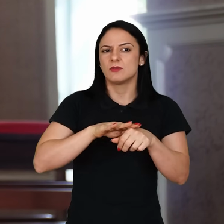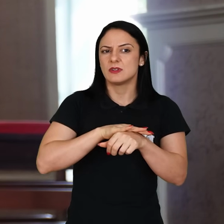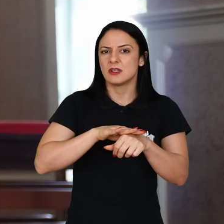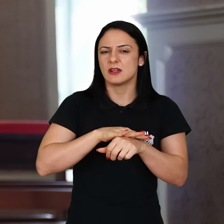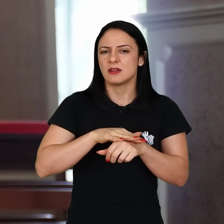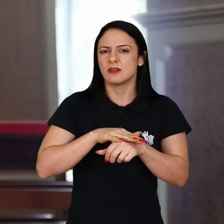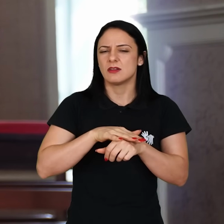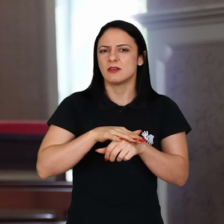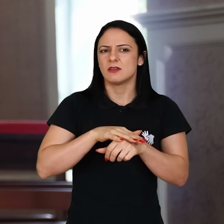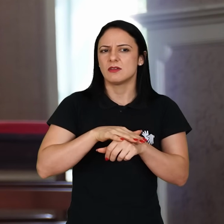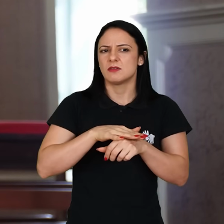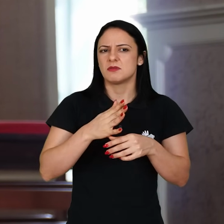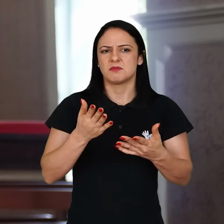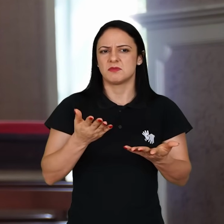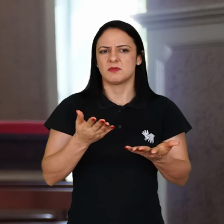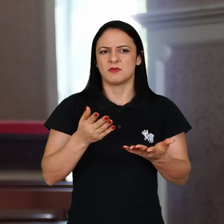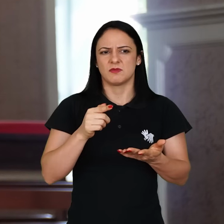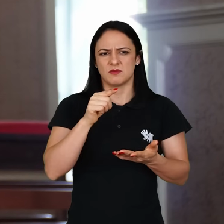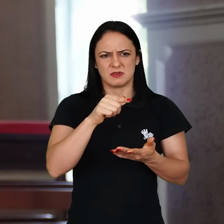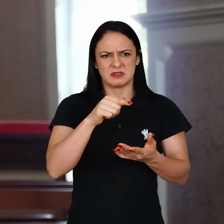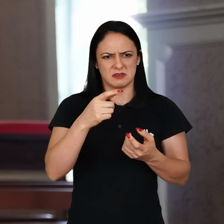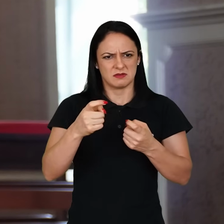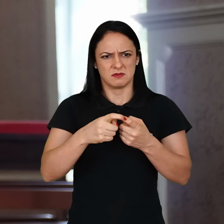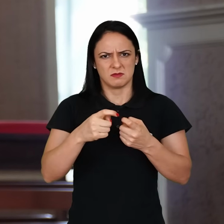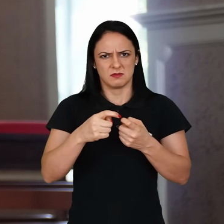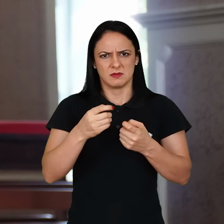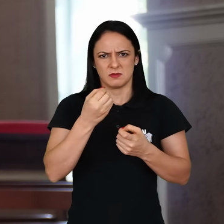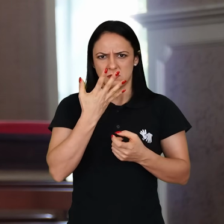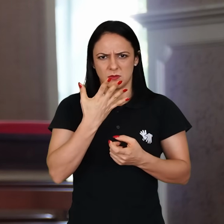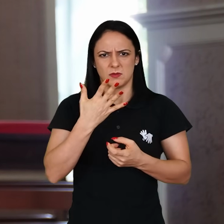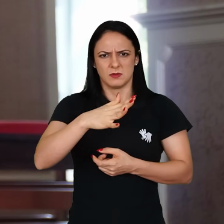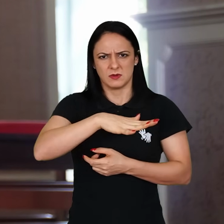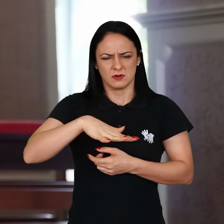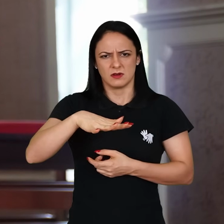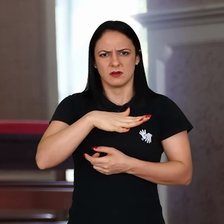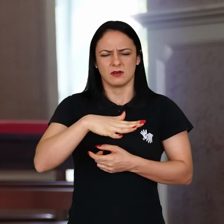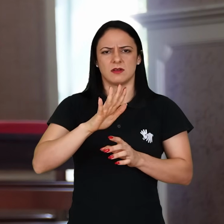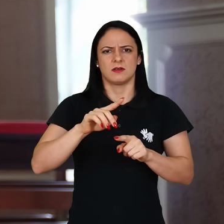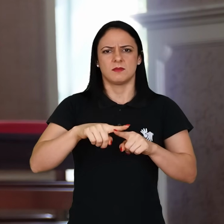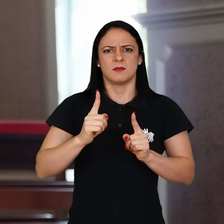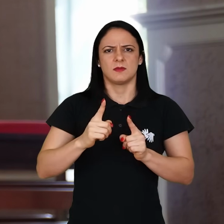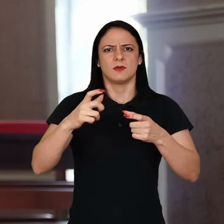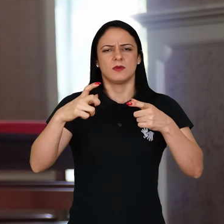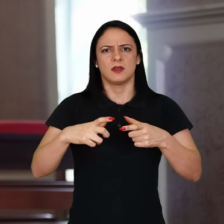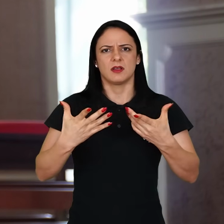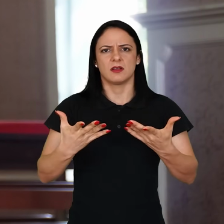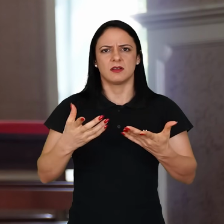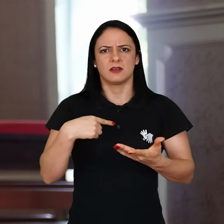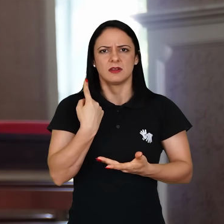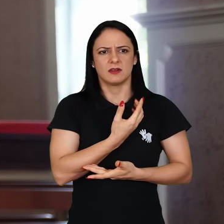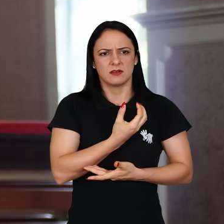Sérgio, não é você. Confio, né? Um dos melhores pediatras do Brasil, a gente sabe disso. Mas é o lugar que a gente